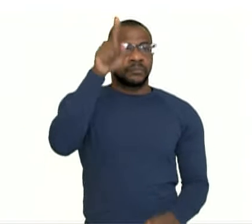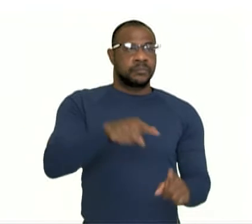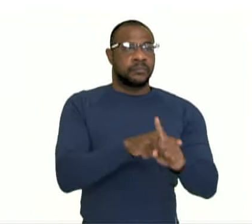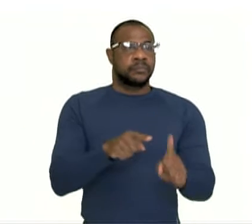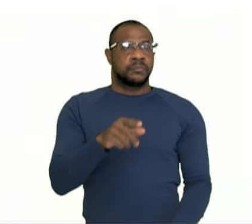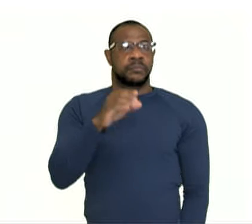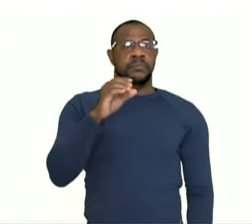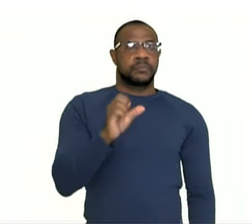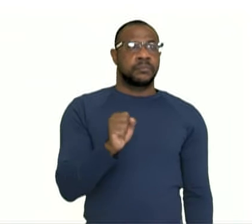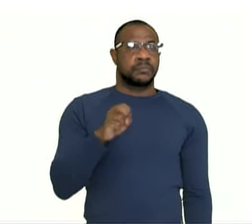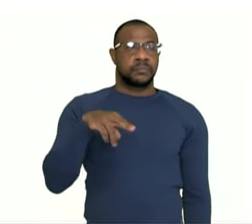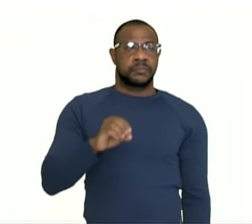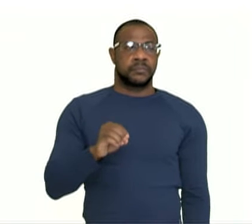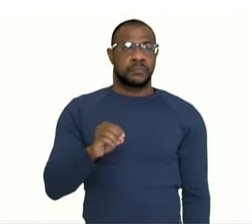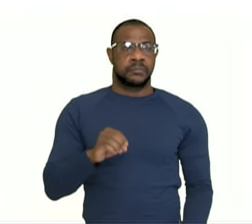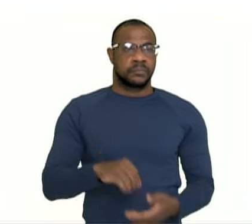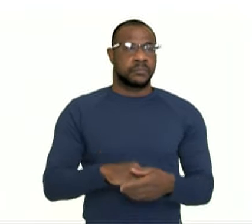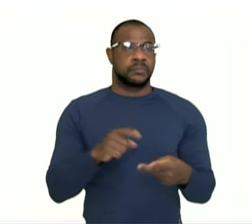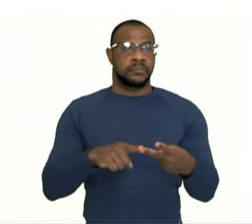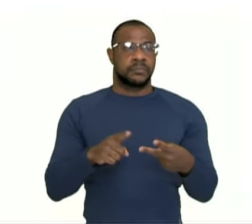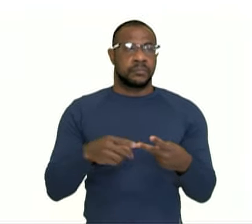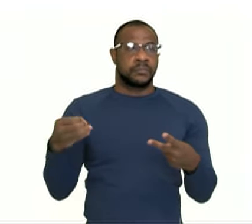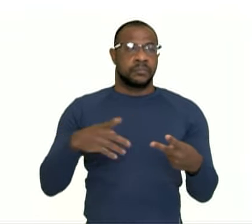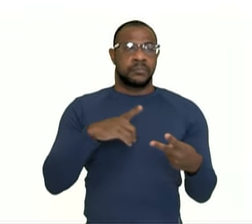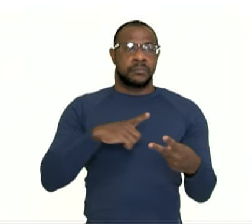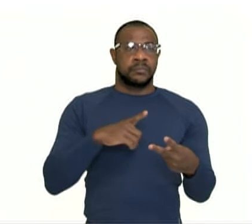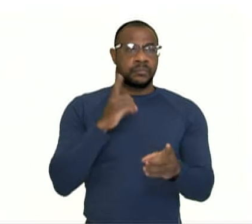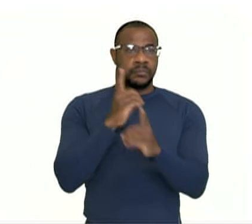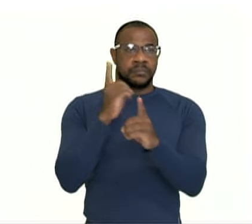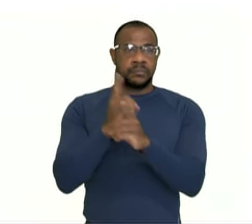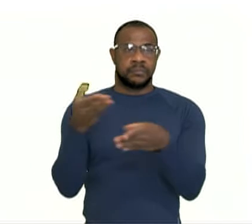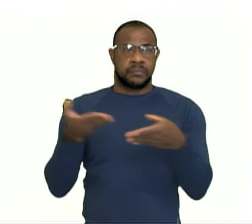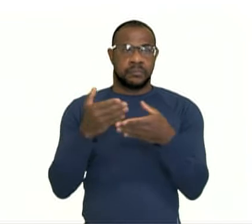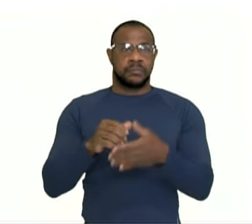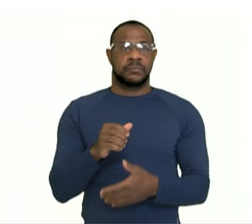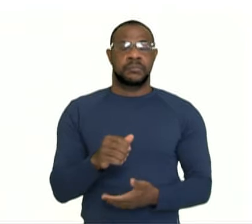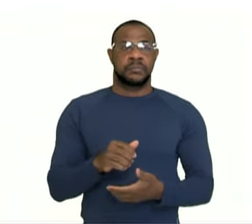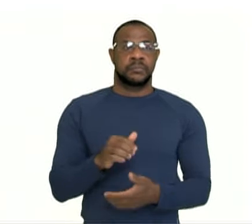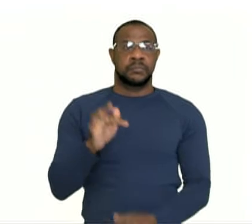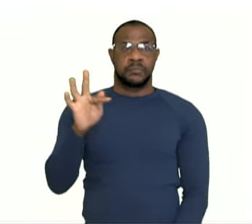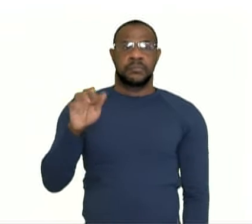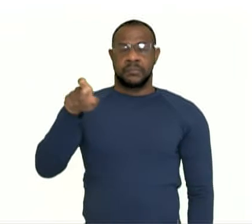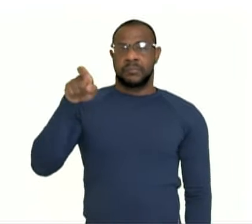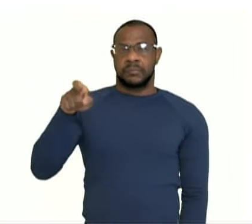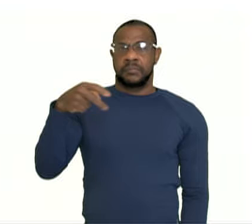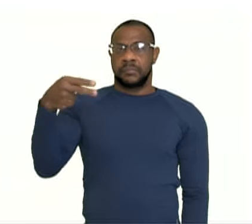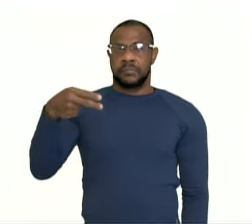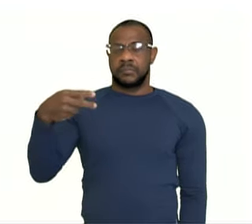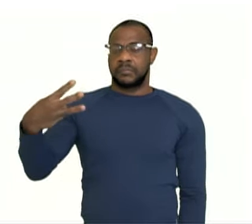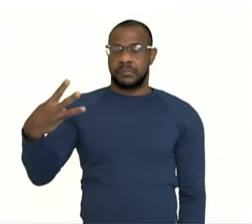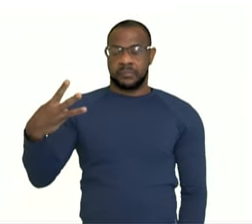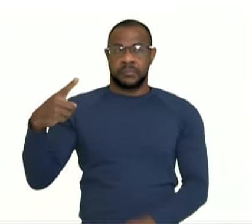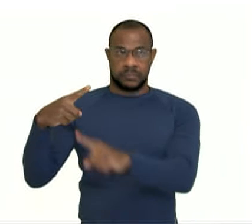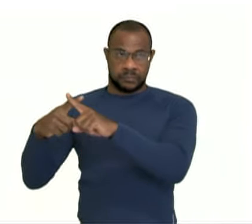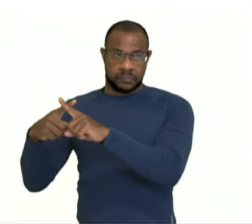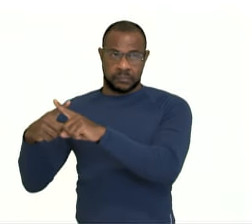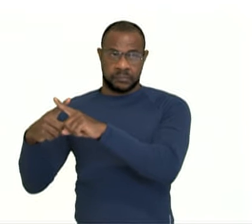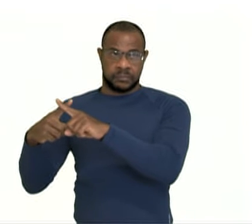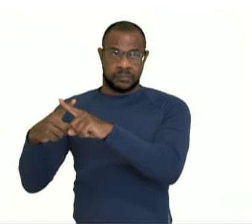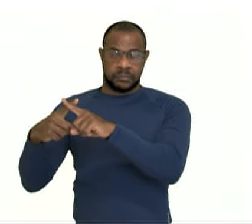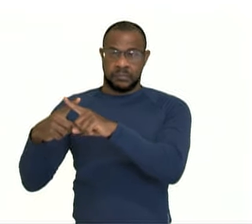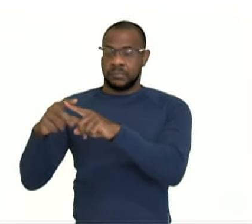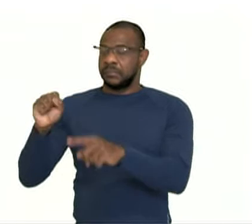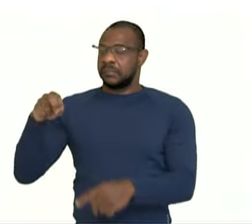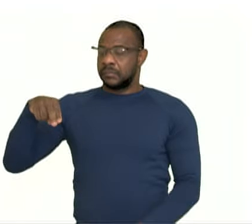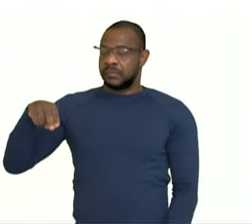função seno e essa nova que a gente encontrou, que é a função f de x igual a 3 vezes seno de